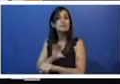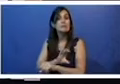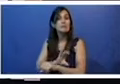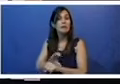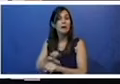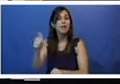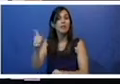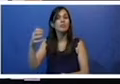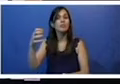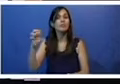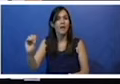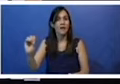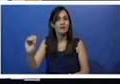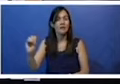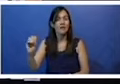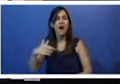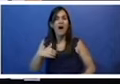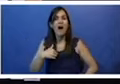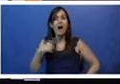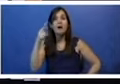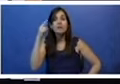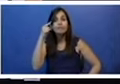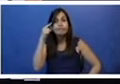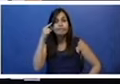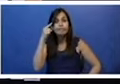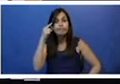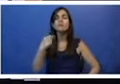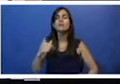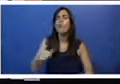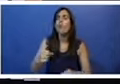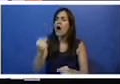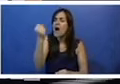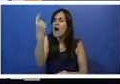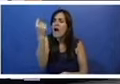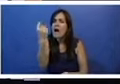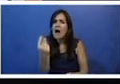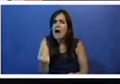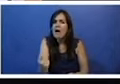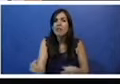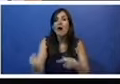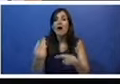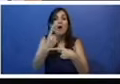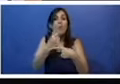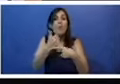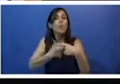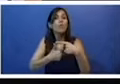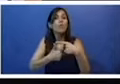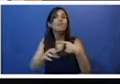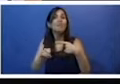dividir a Barrinha laranja em 10 partes cada parte será